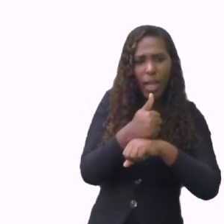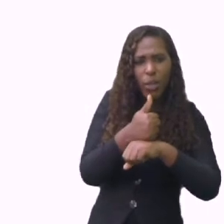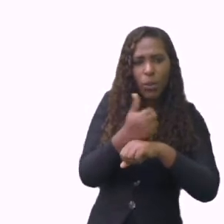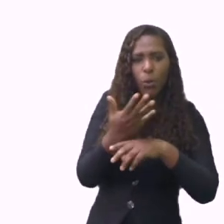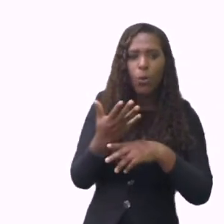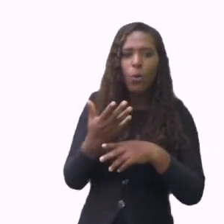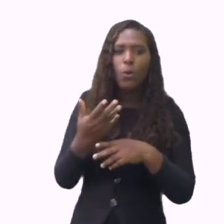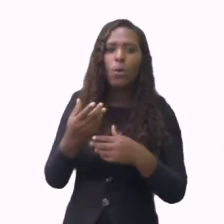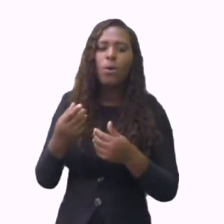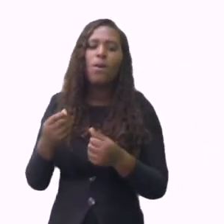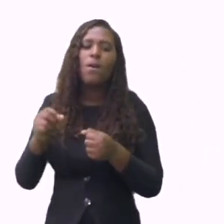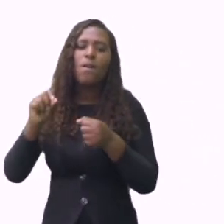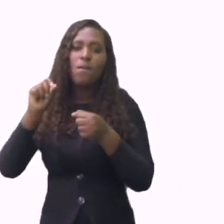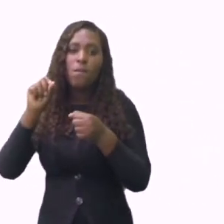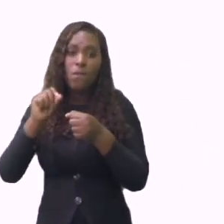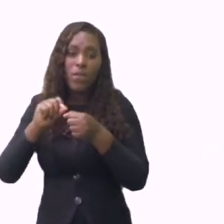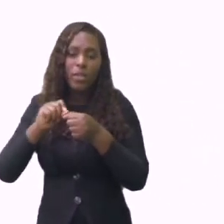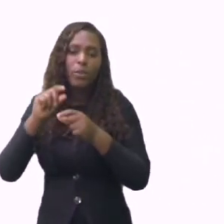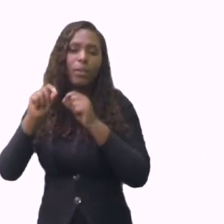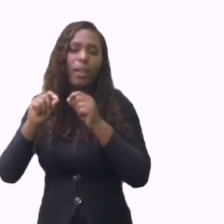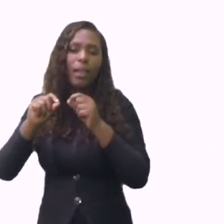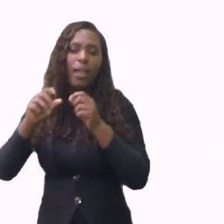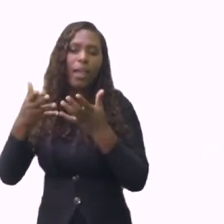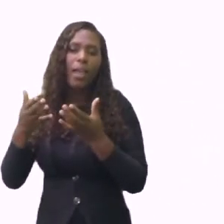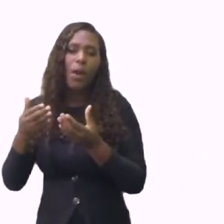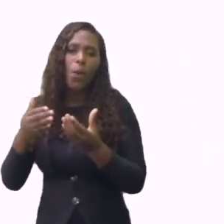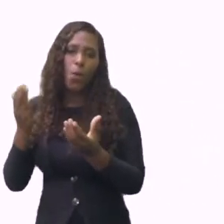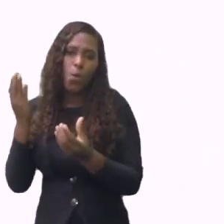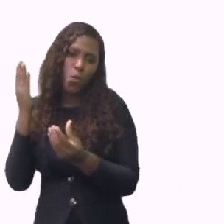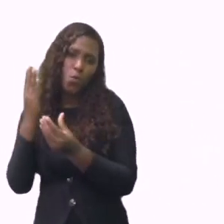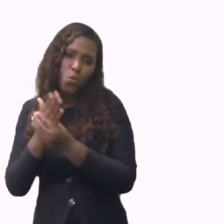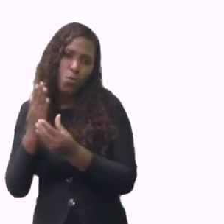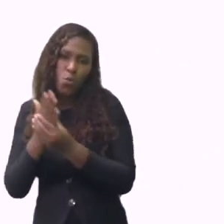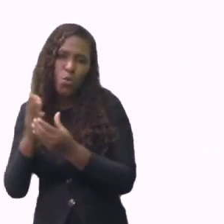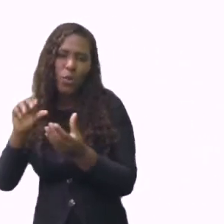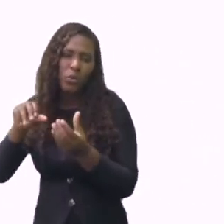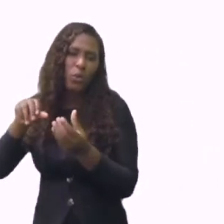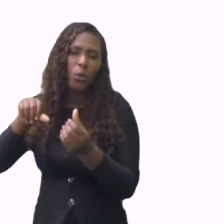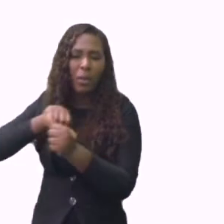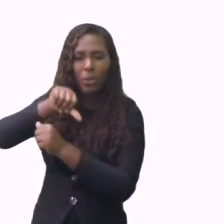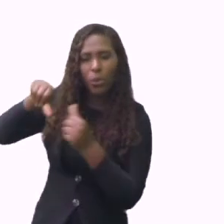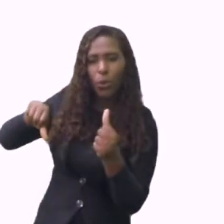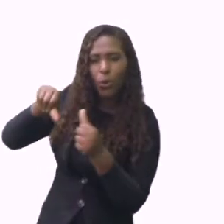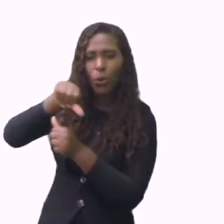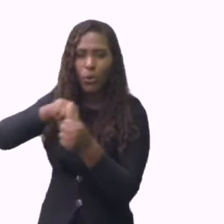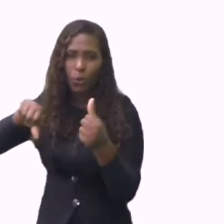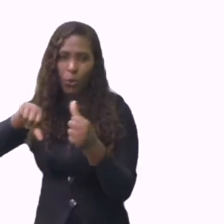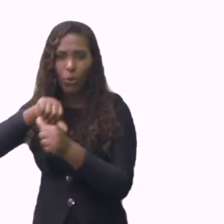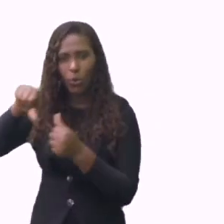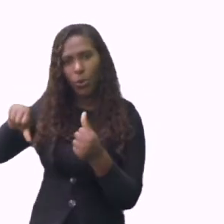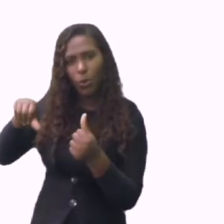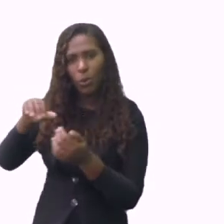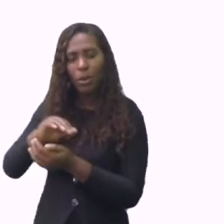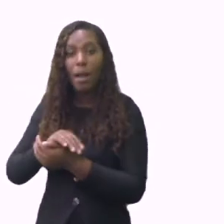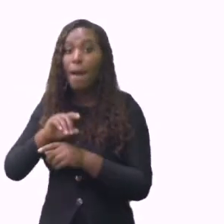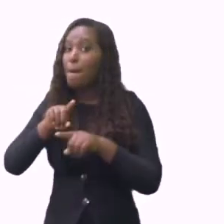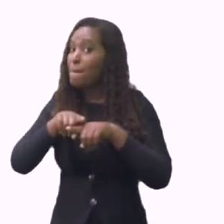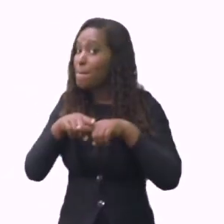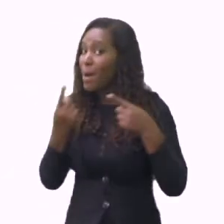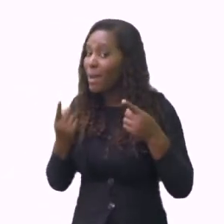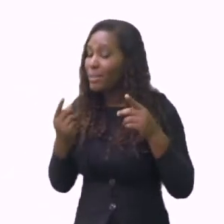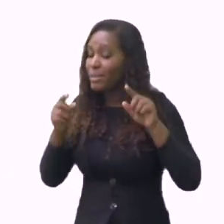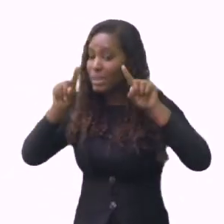o funcionário fez a troca dos artigos. Mas eu quis colocar alguma coisa ali entre parênteses, ó, o funcionário, o